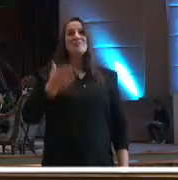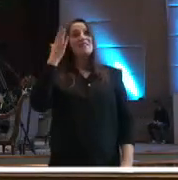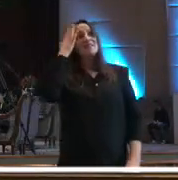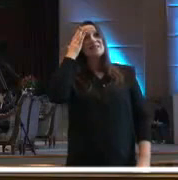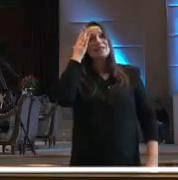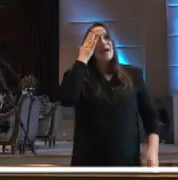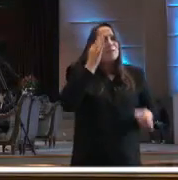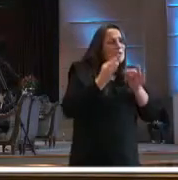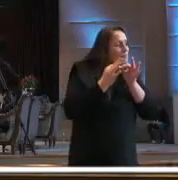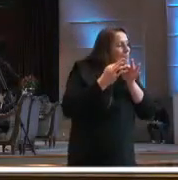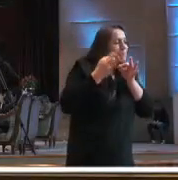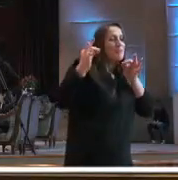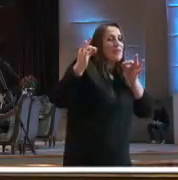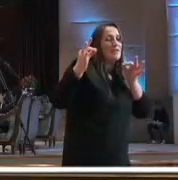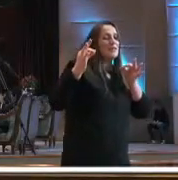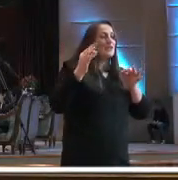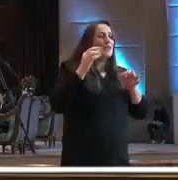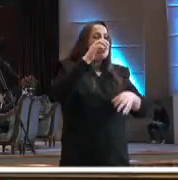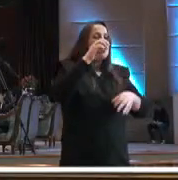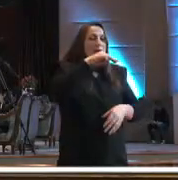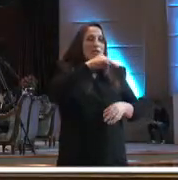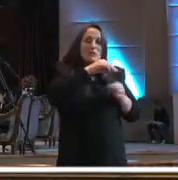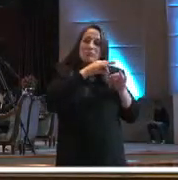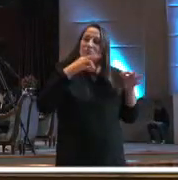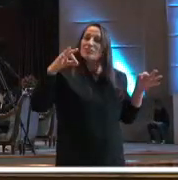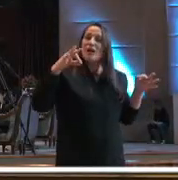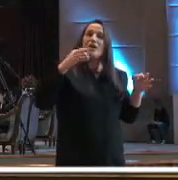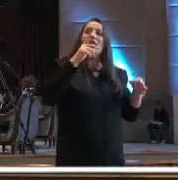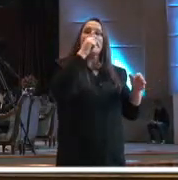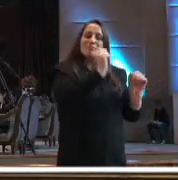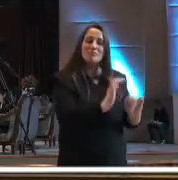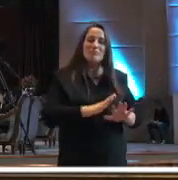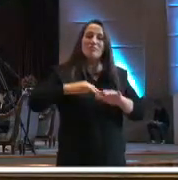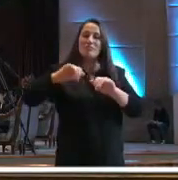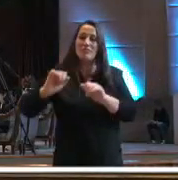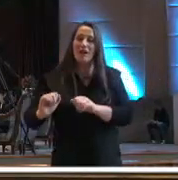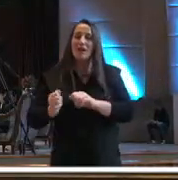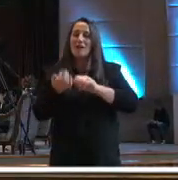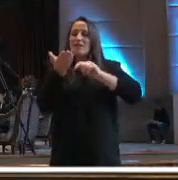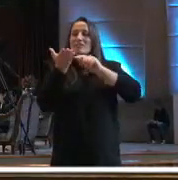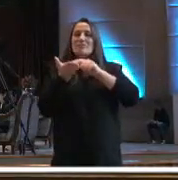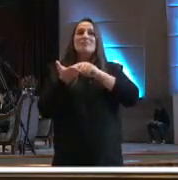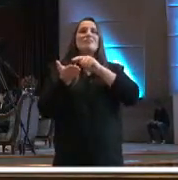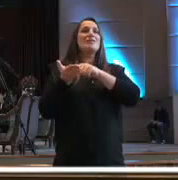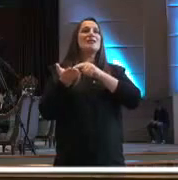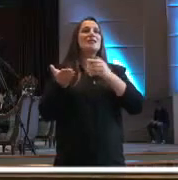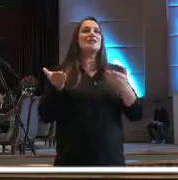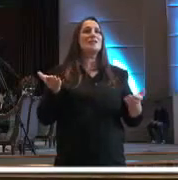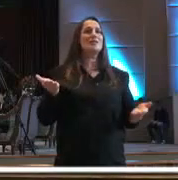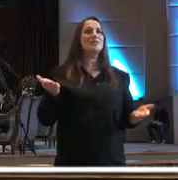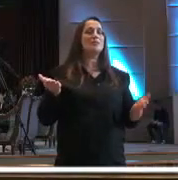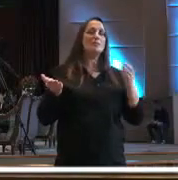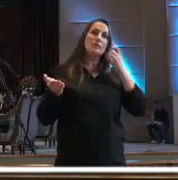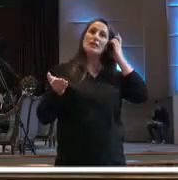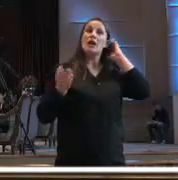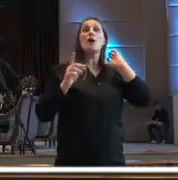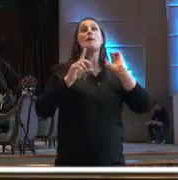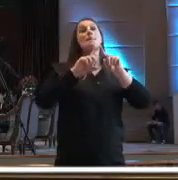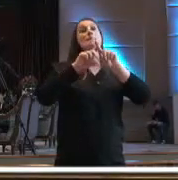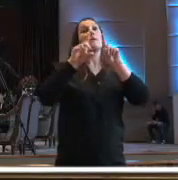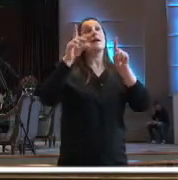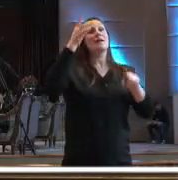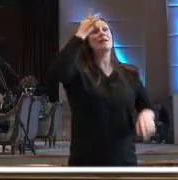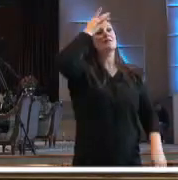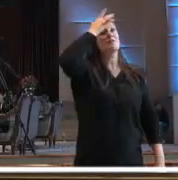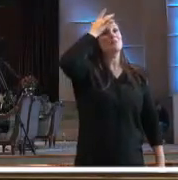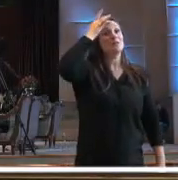aí, quantos litros tem aí no mar? Eu coloco o mar na palma da minha mão. Mas com quem chora na